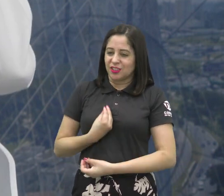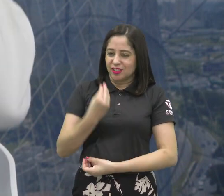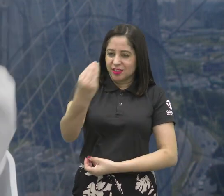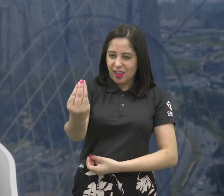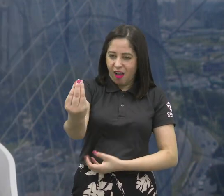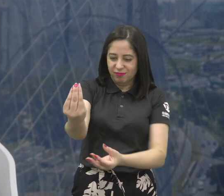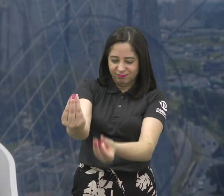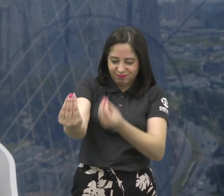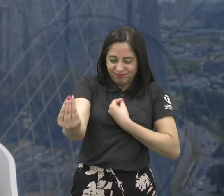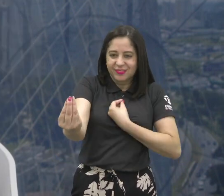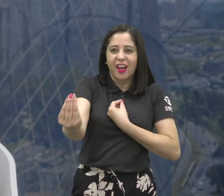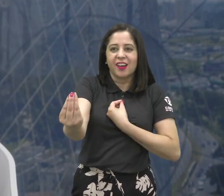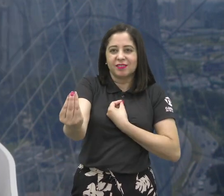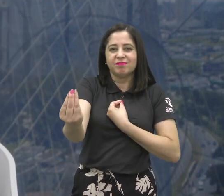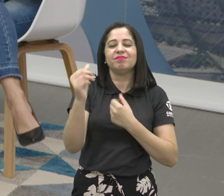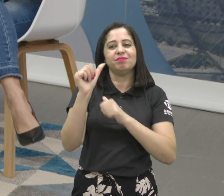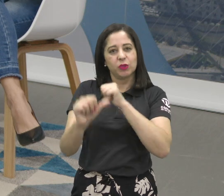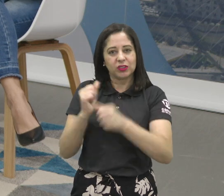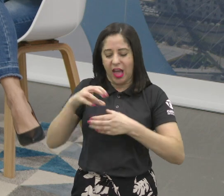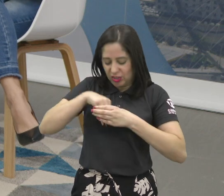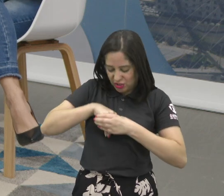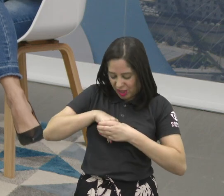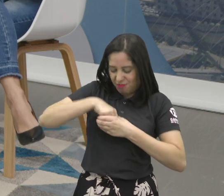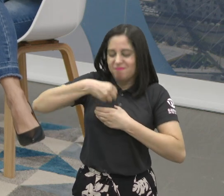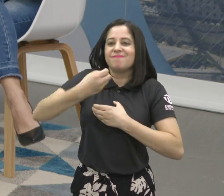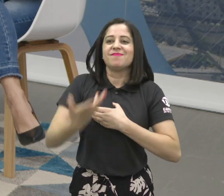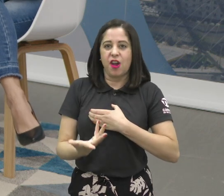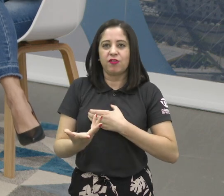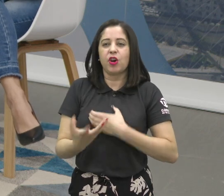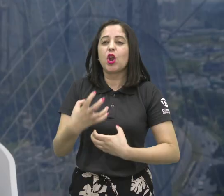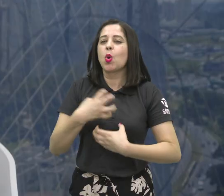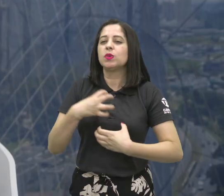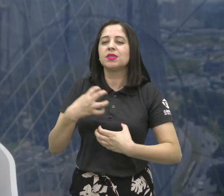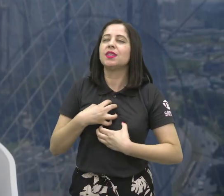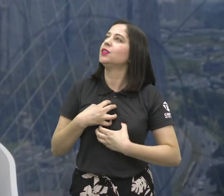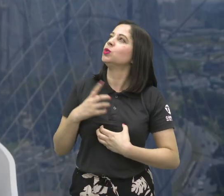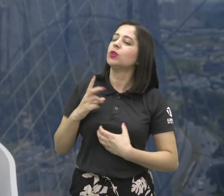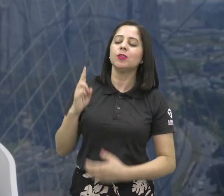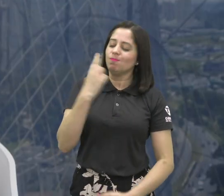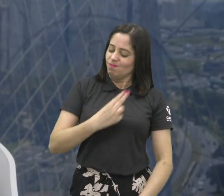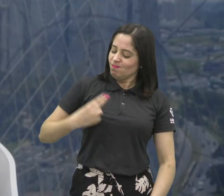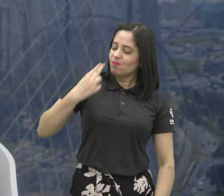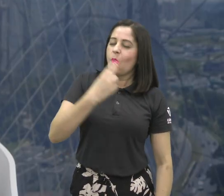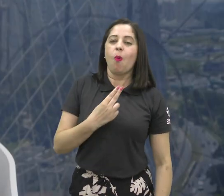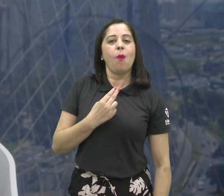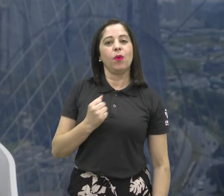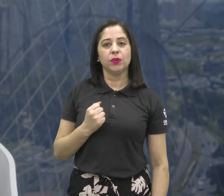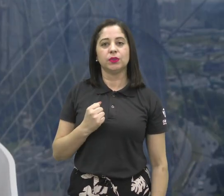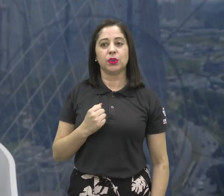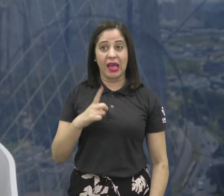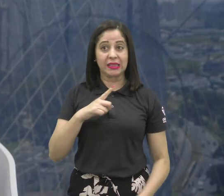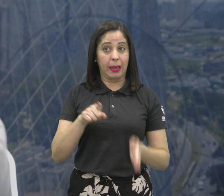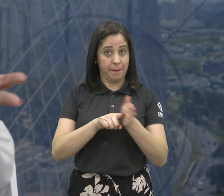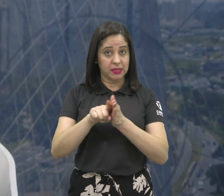Então, de dentro para fora, né? De dentro para fora, eu me sinto útil, né? Uhum. Existe um estudo que fala que o ser